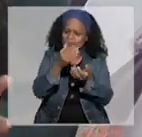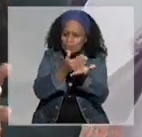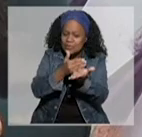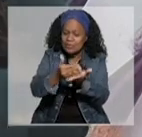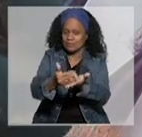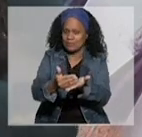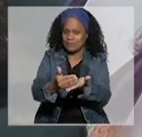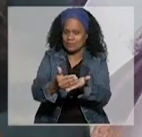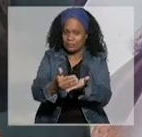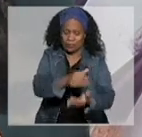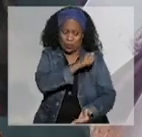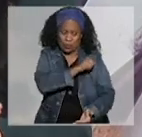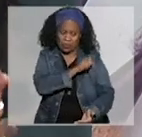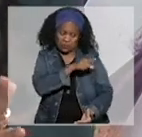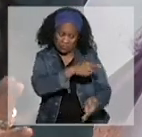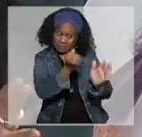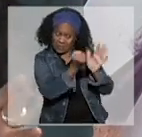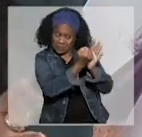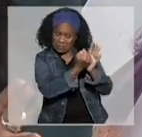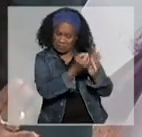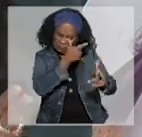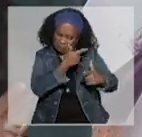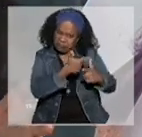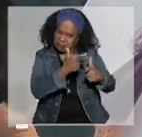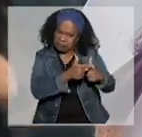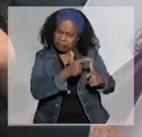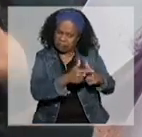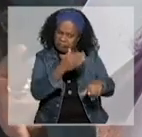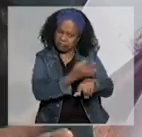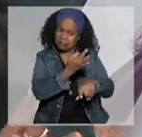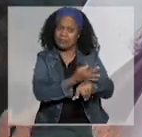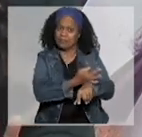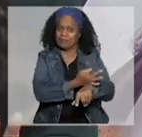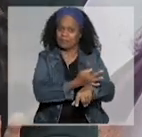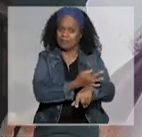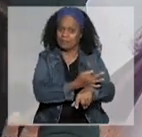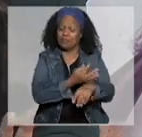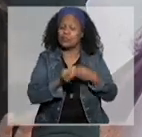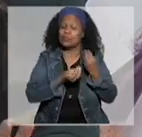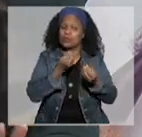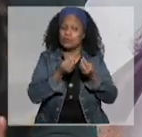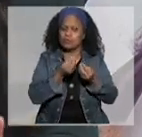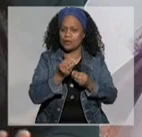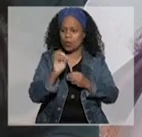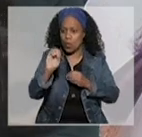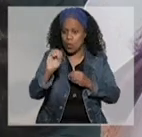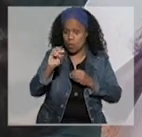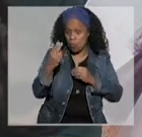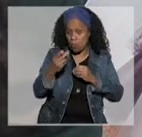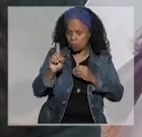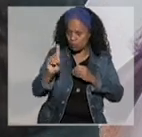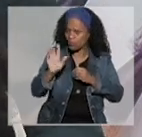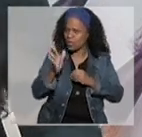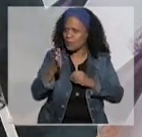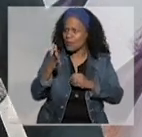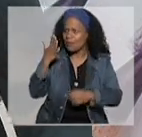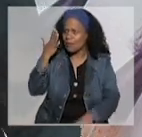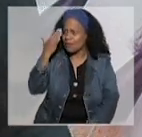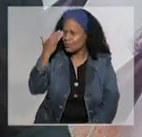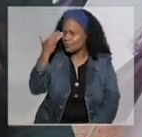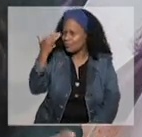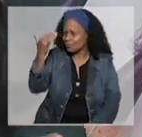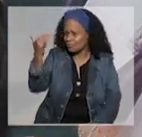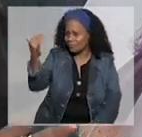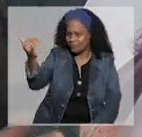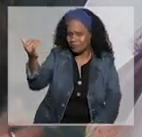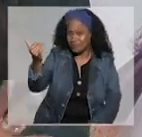Uhum. Na primeira aula, esse aluno que é rotulado como problema, ele deve dar um trabalhinho a mais. Bom. Ou não, já começa encantado, assim,